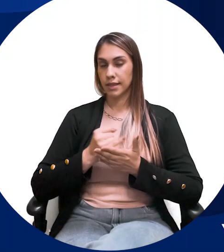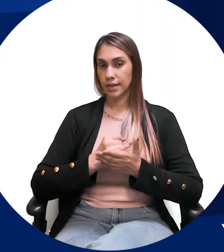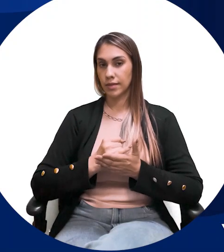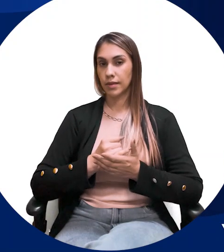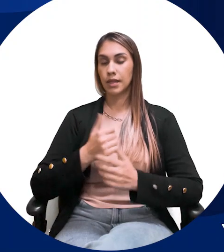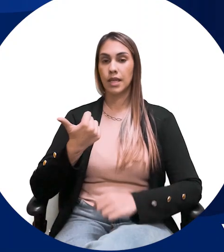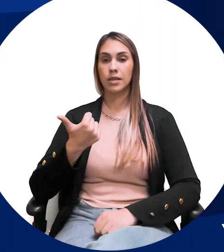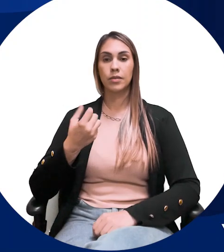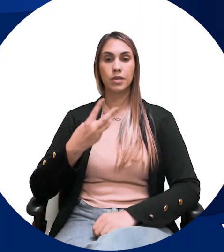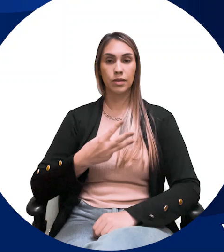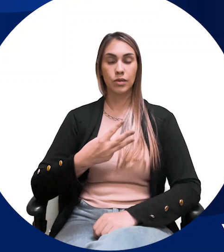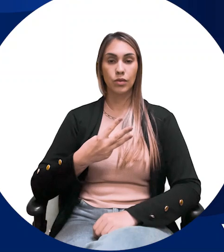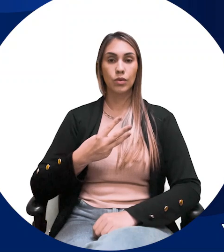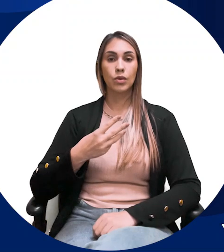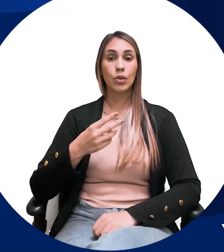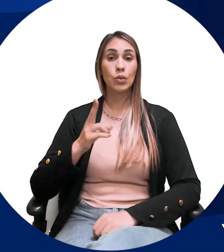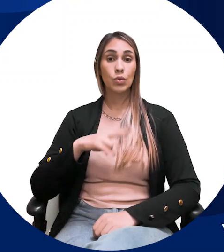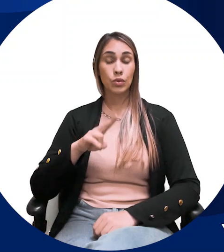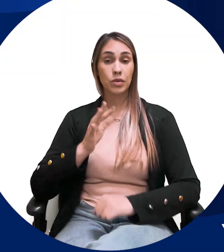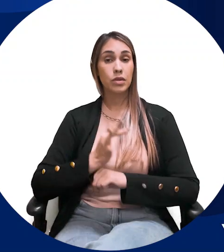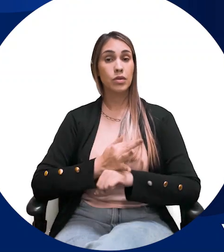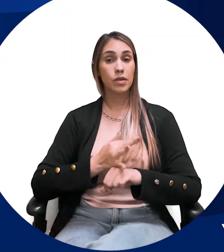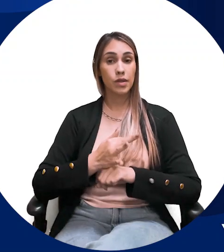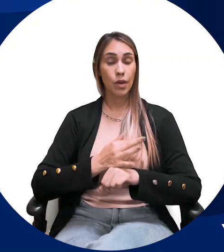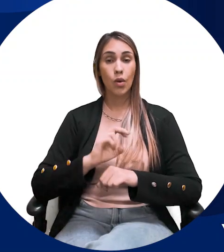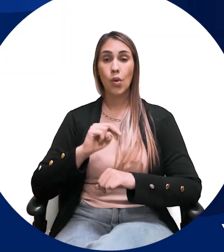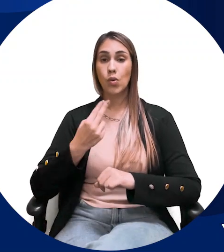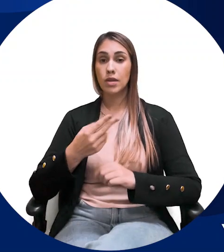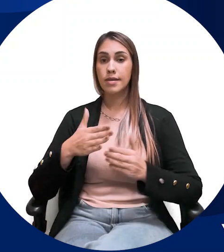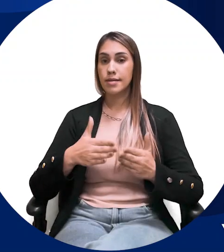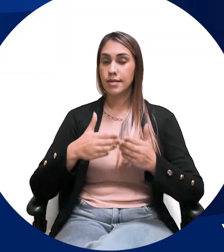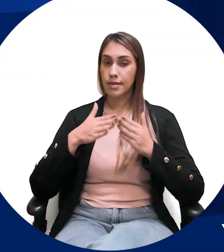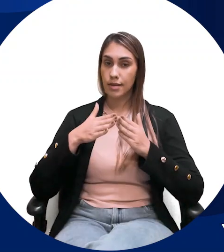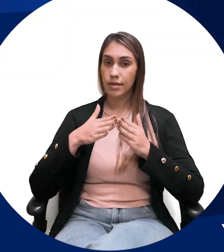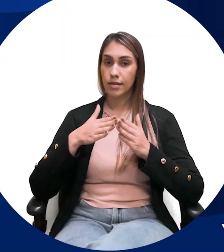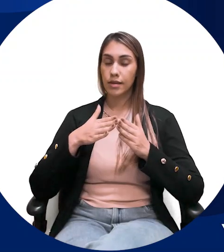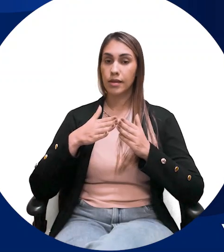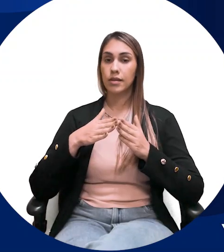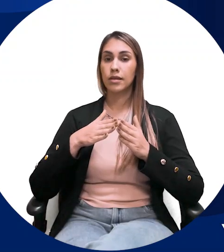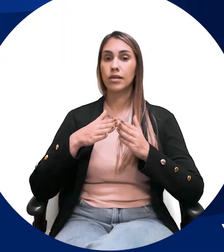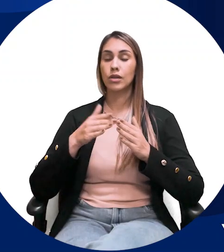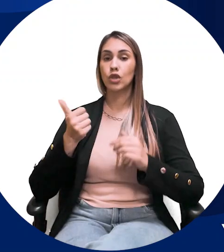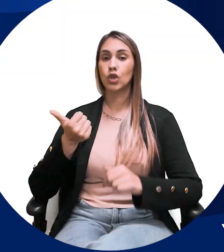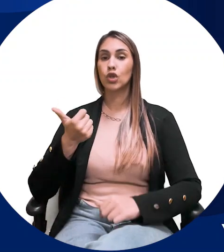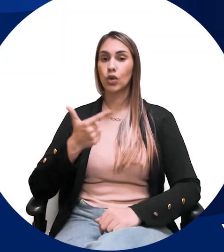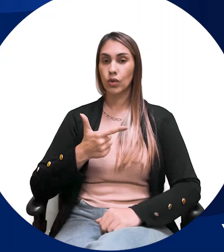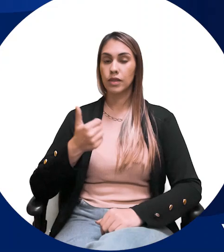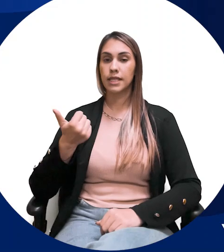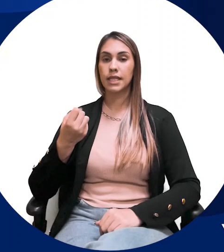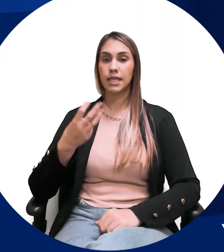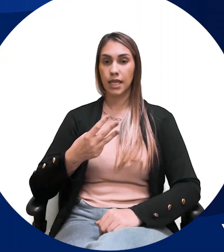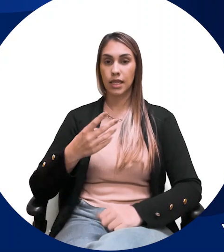cadastro de reserva. Artigo 13º. O usufruto regular das férias ou da licença-prêmio, qual trata nos